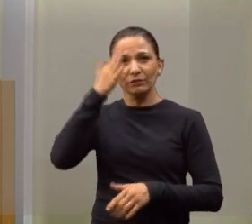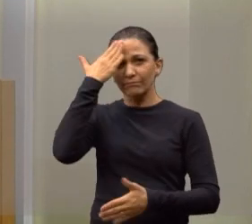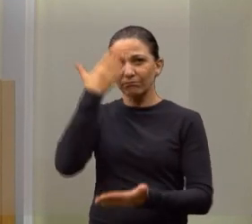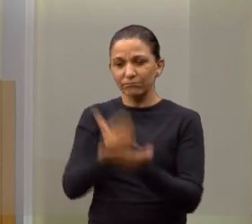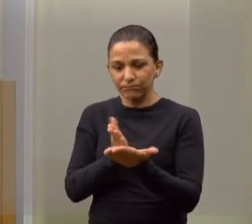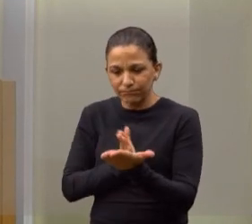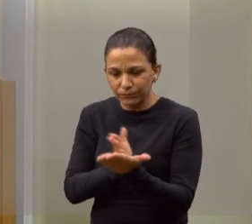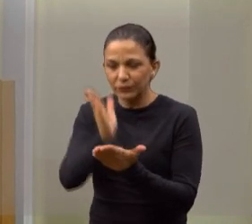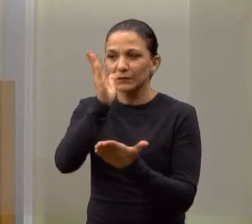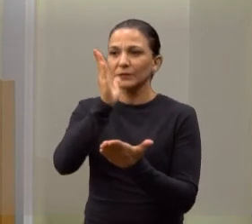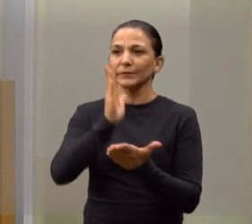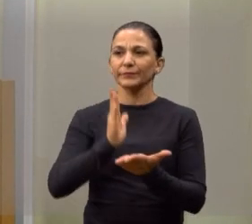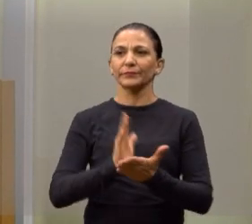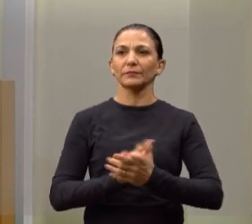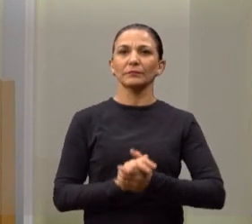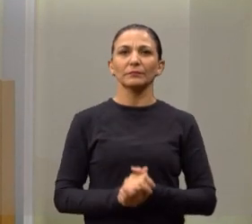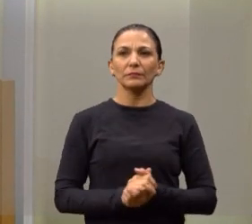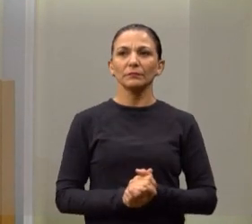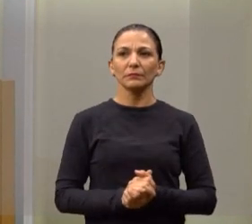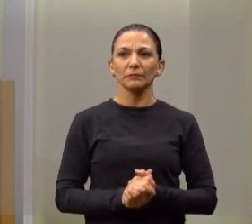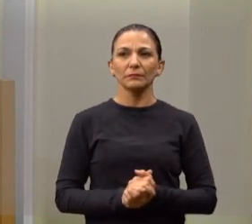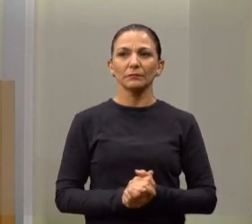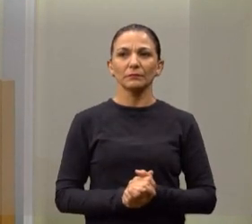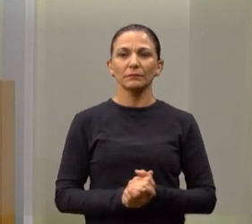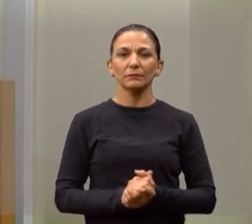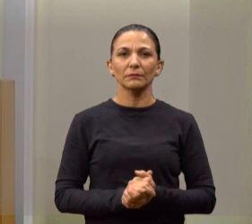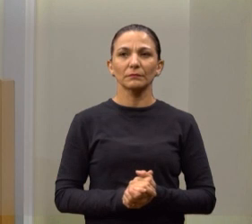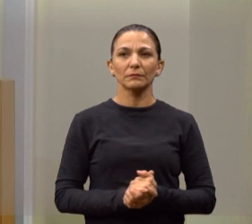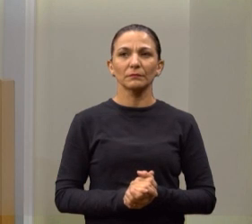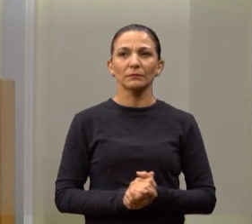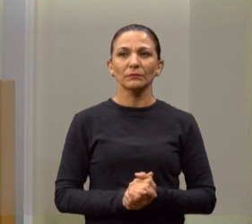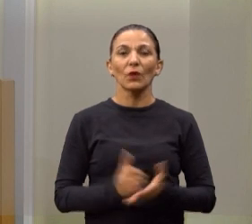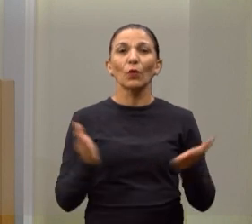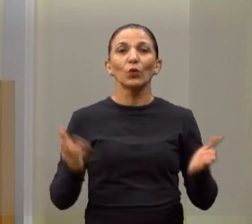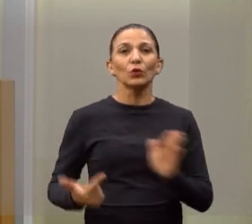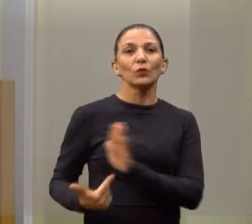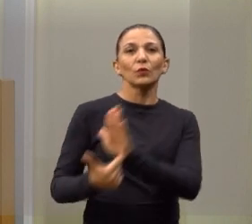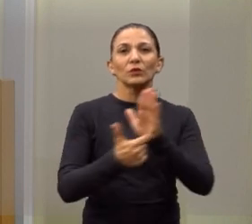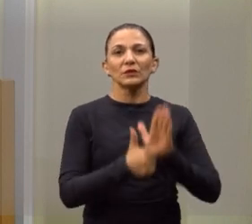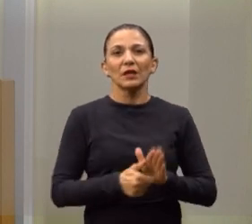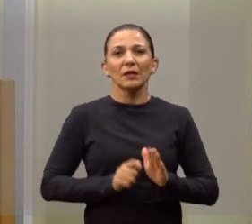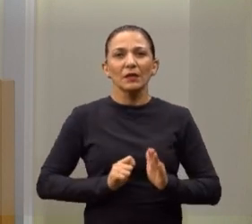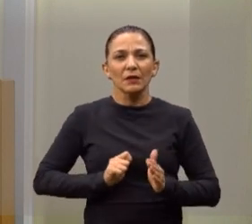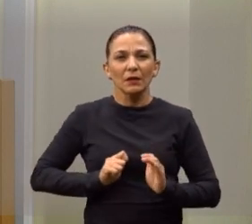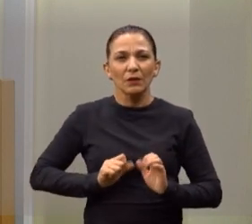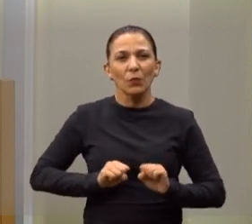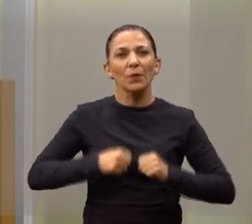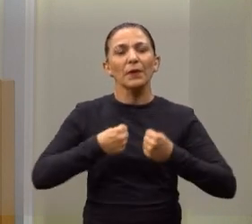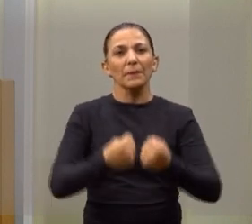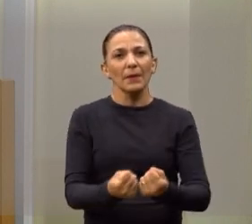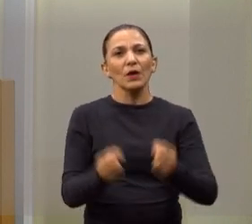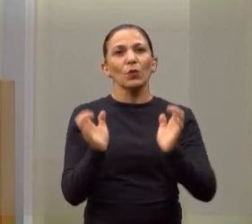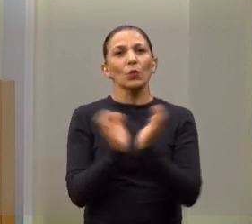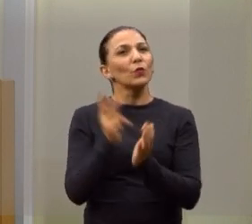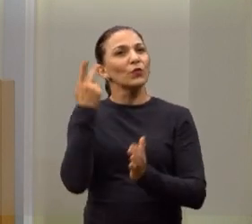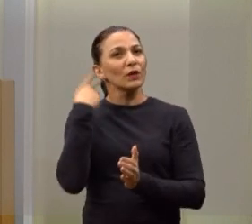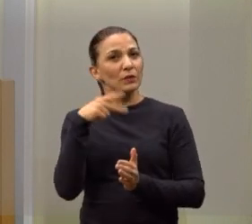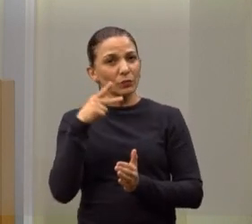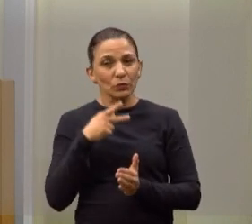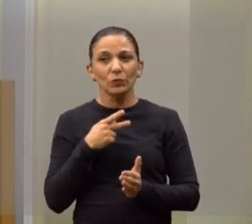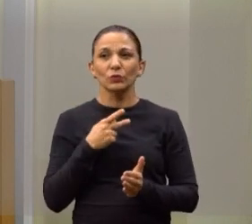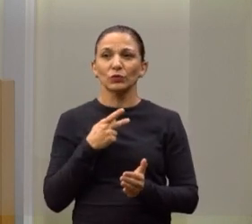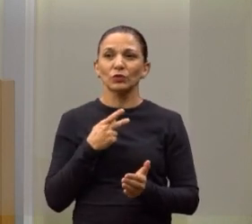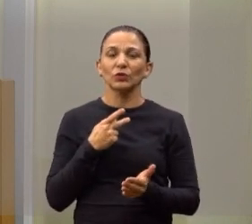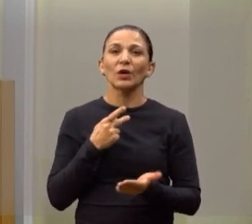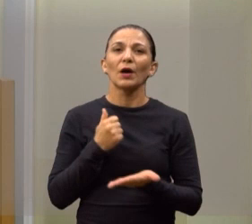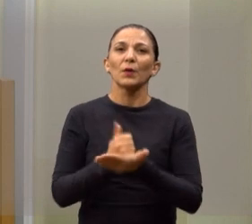hoje eu gostaria de destacar o empenho e a união dos vereadores dessa casa de leis leis do que diz respeito ao apoio